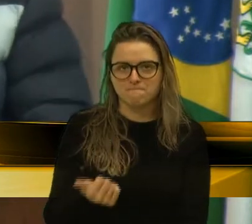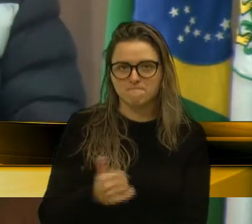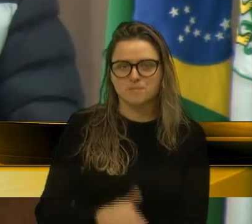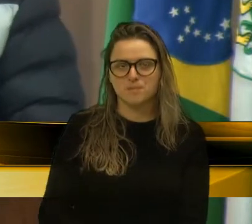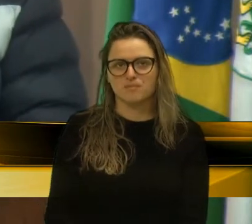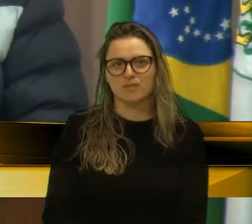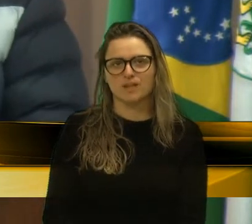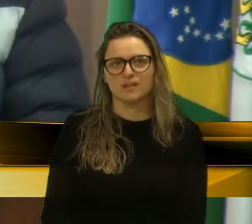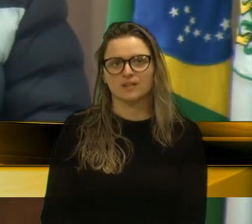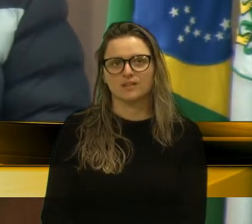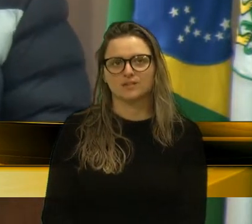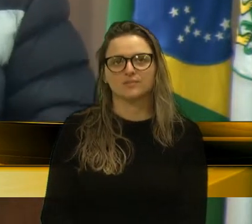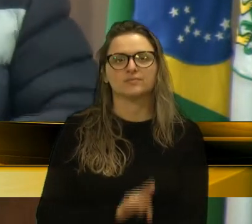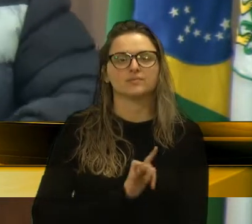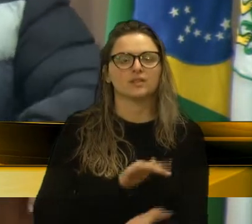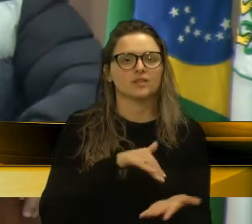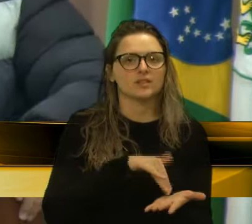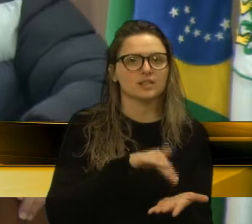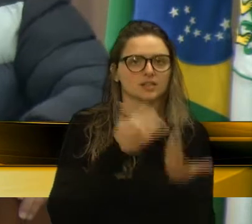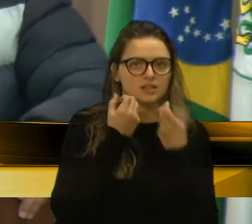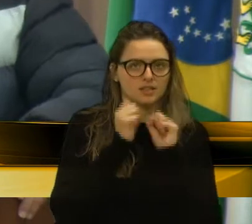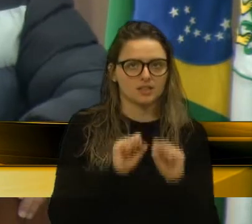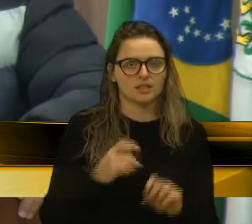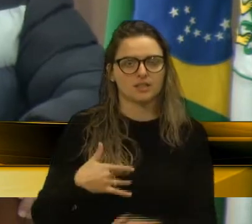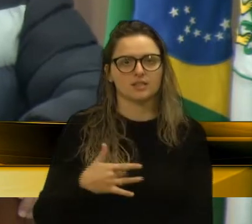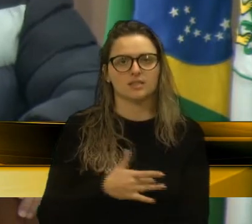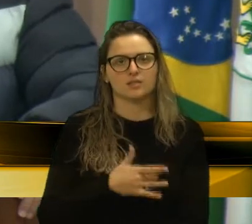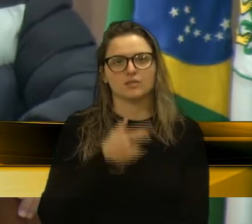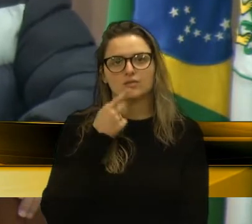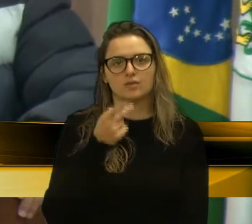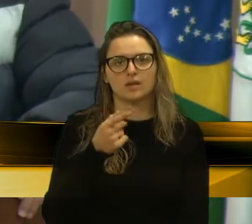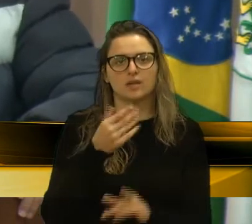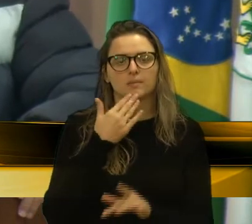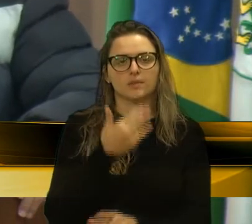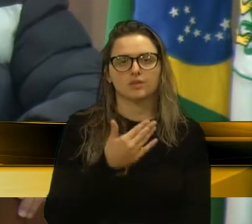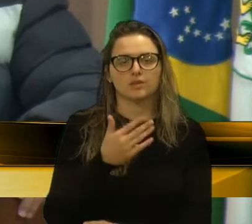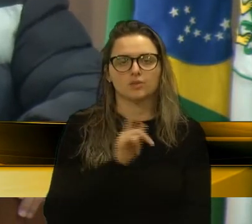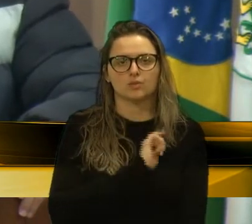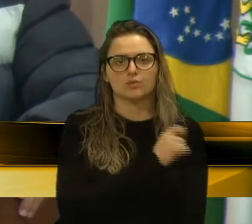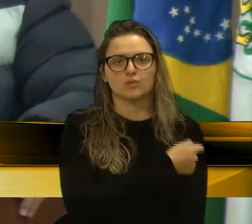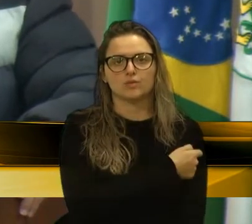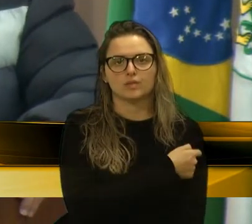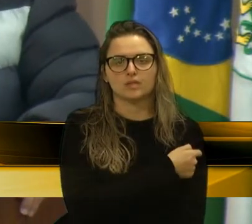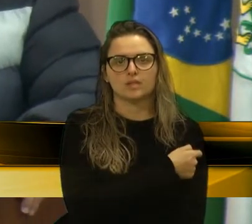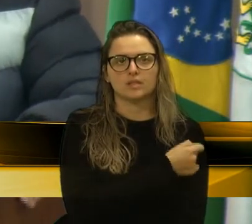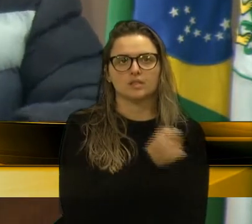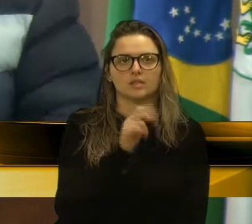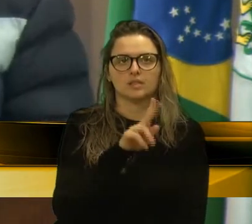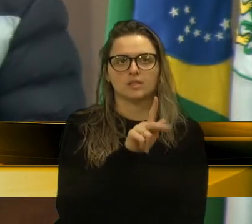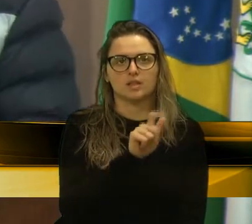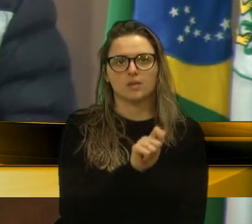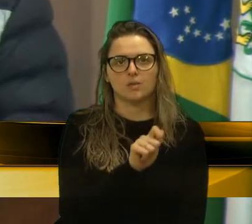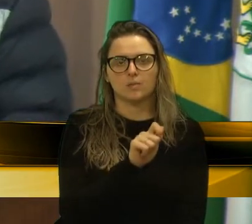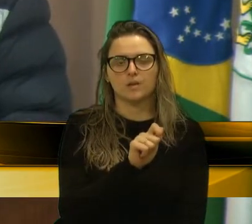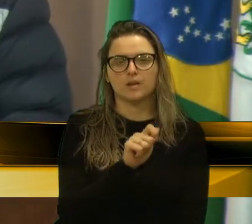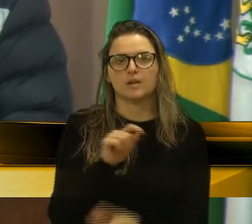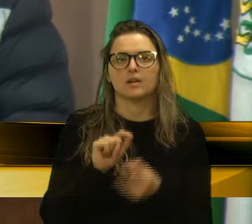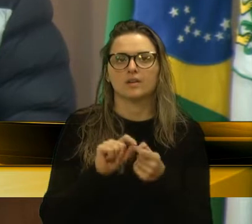Caxias? Secretaria de Saúde afirma que pedido de vistoria da UPA foi encaminhado de forma